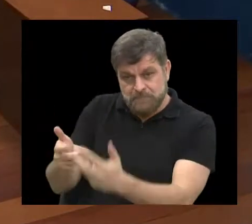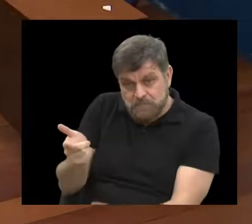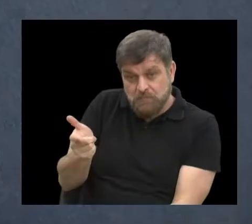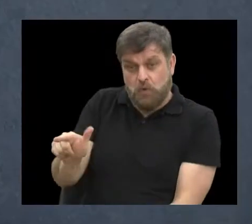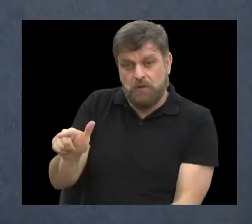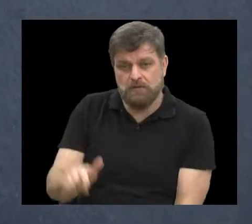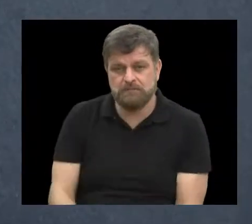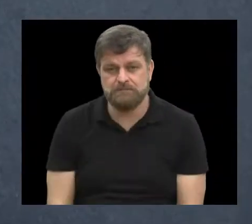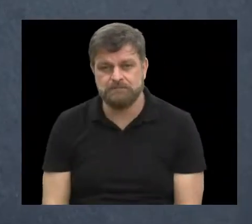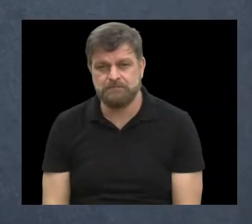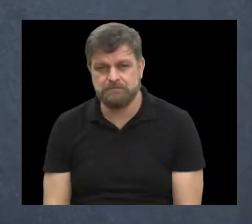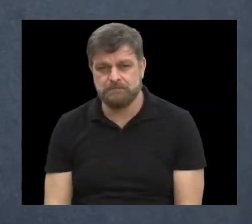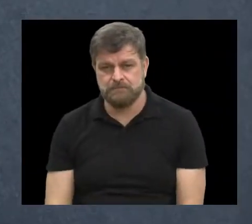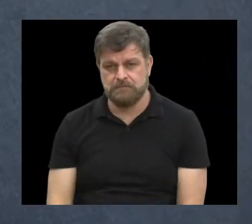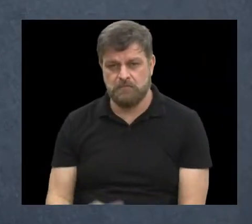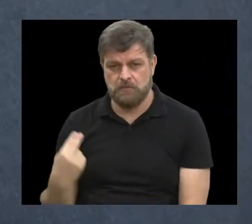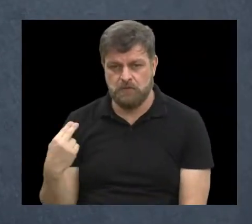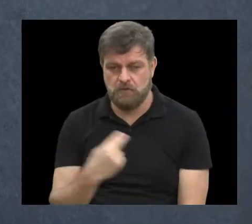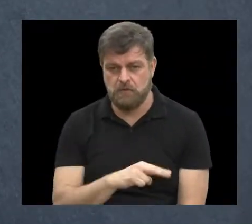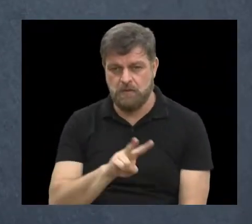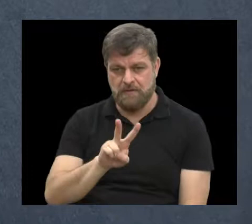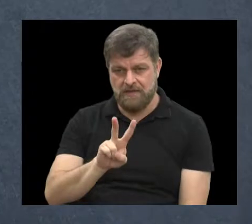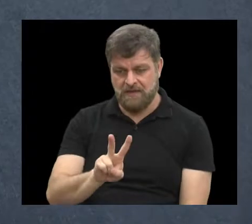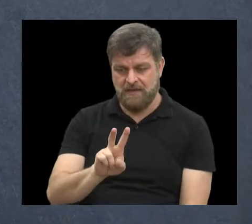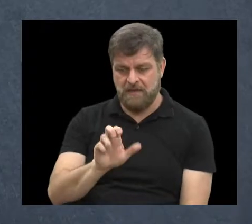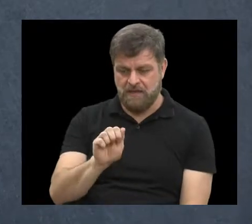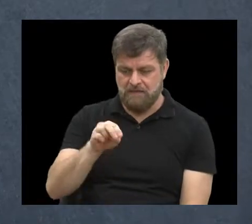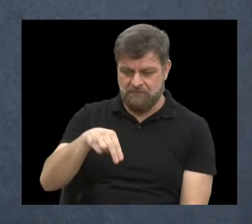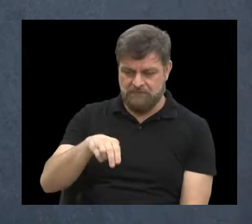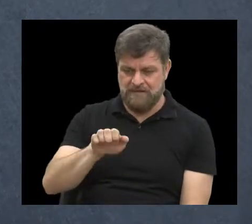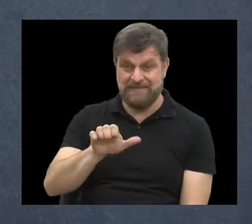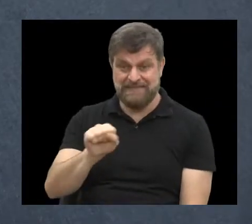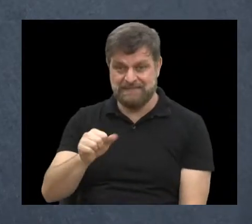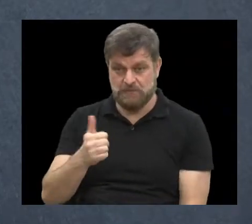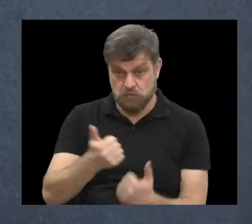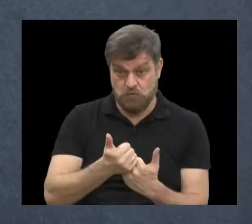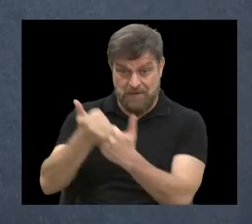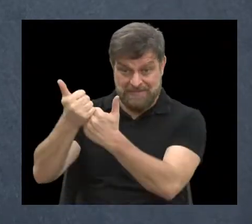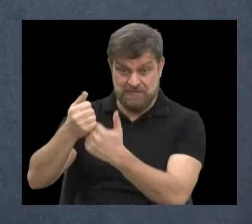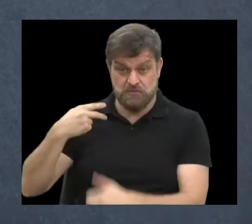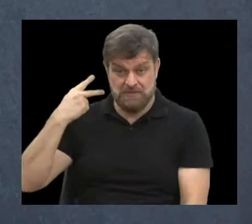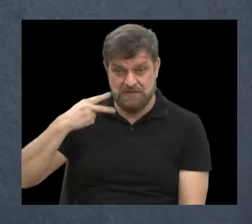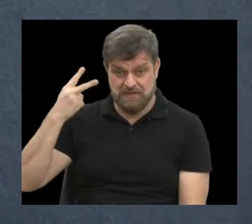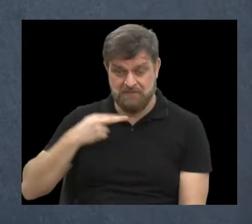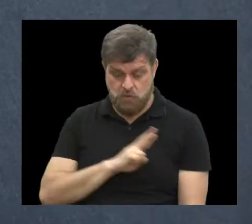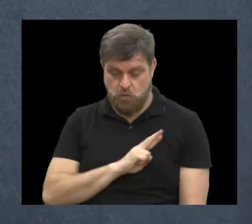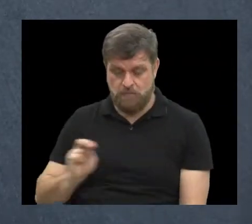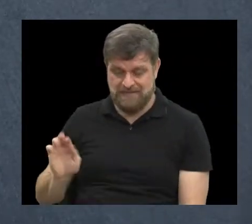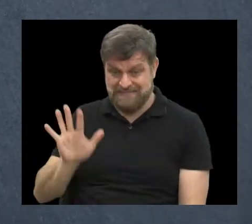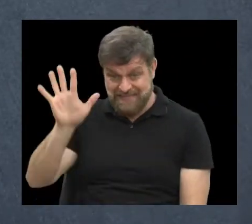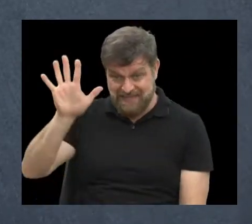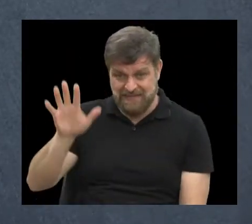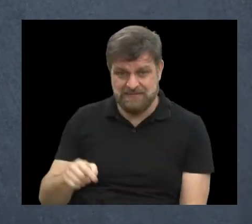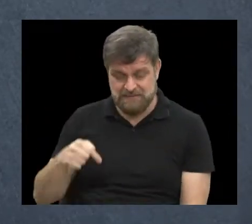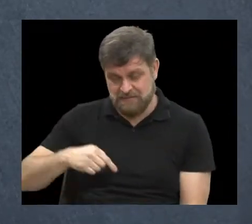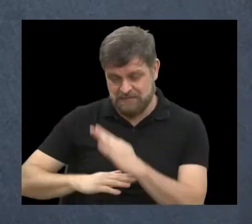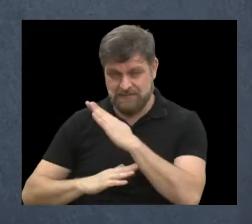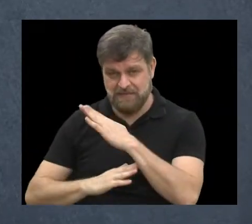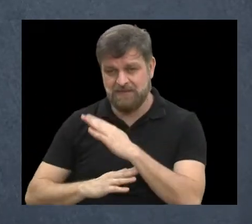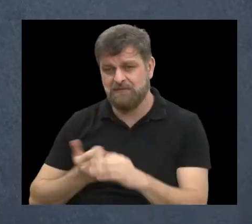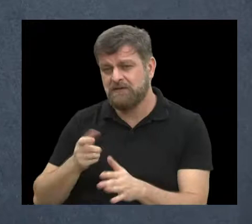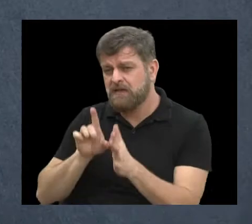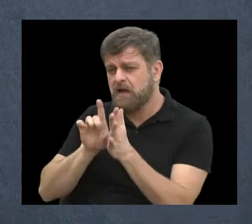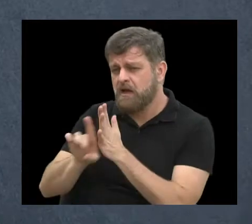Boa tarde, eu sou Vanessa Pinheiro, sou assessora do vereador Rubens Gás, aqui na Câmara, mas eu gostaria de fazer uma